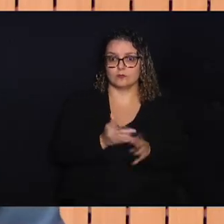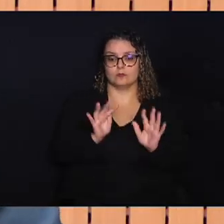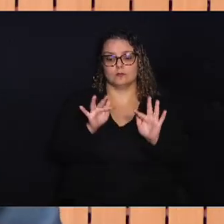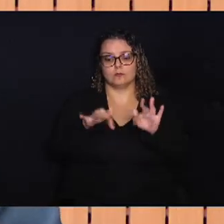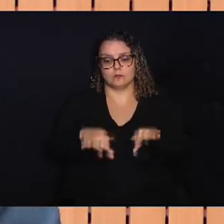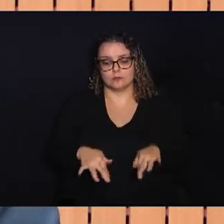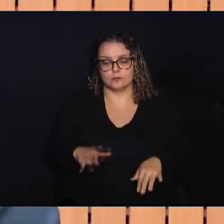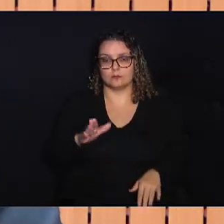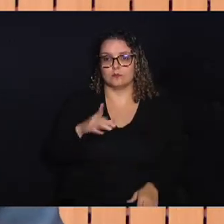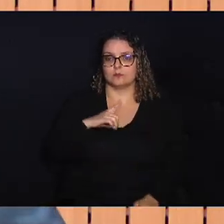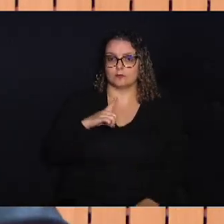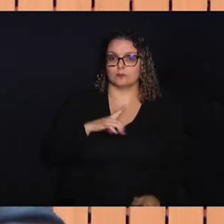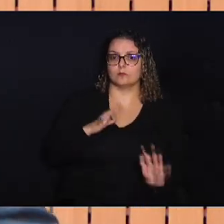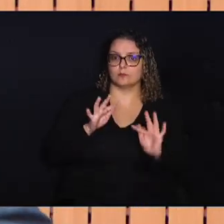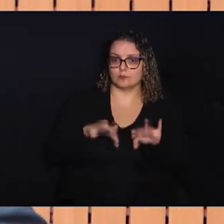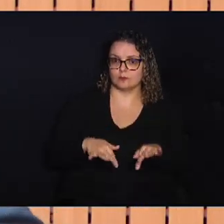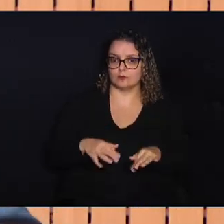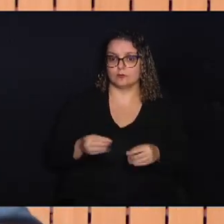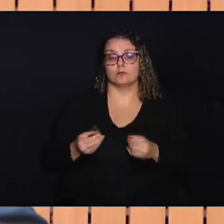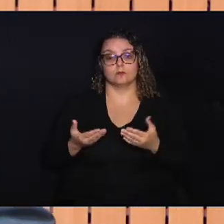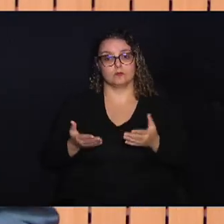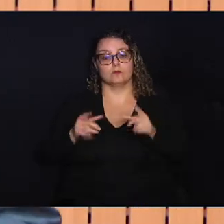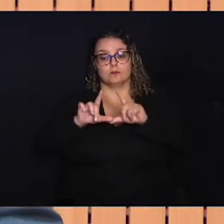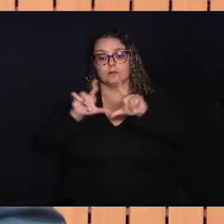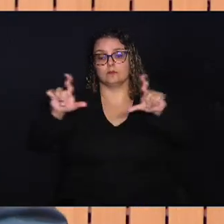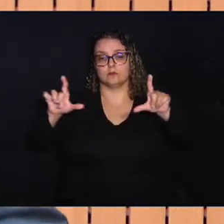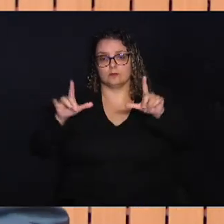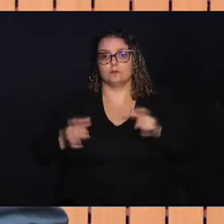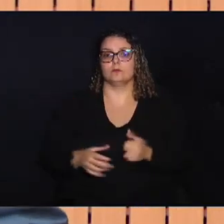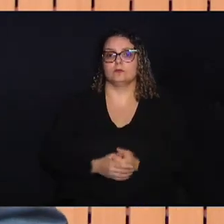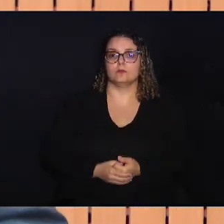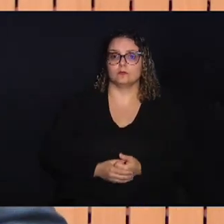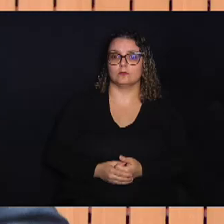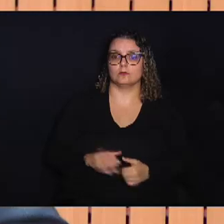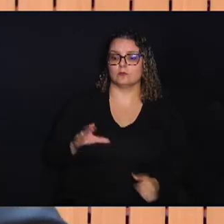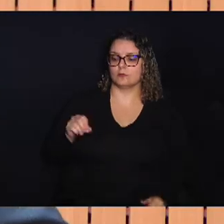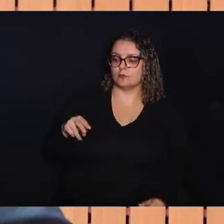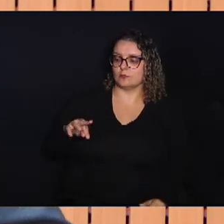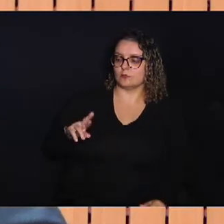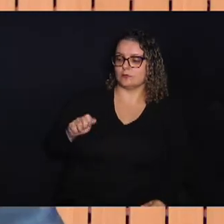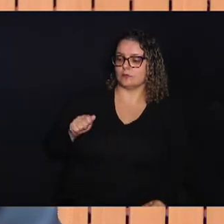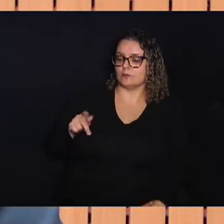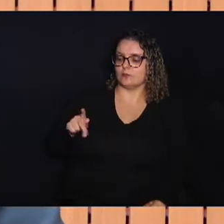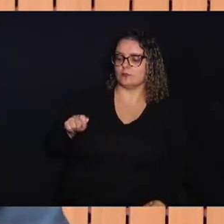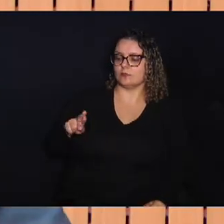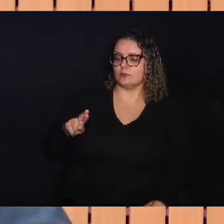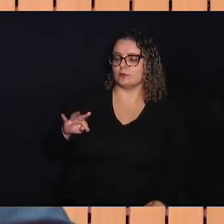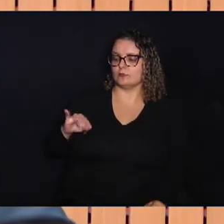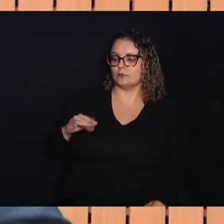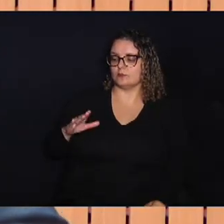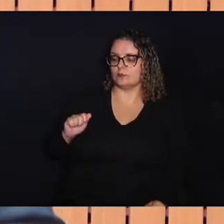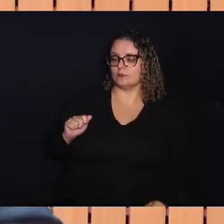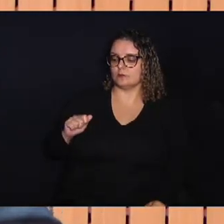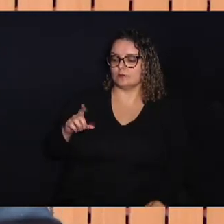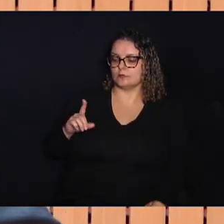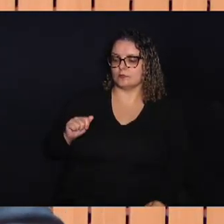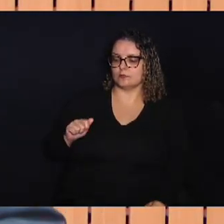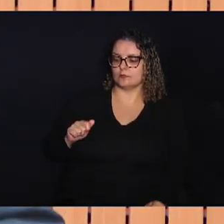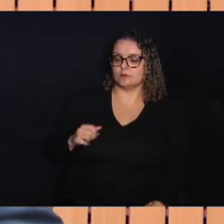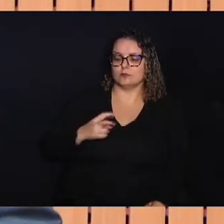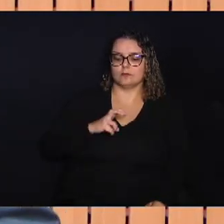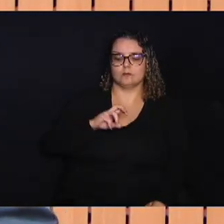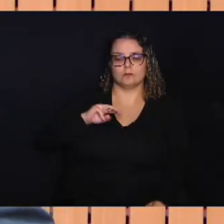tem o término também, já foi colocado a placa lá, é uma contrapartida no valor de 5 milhões de